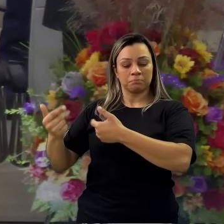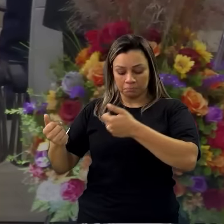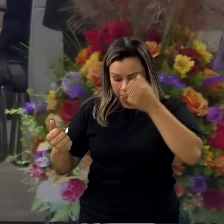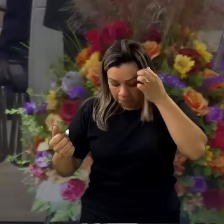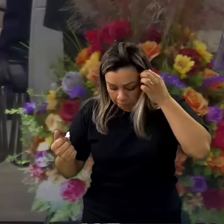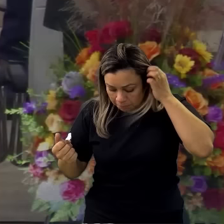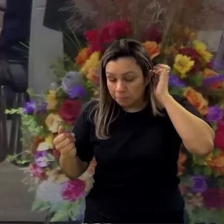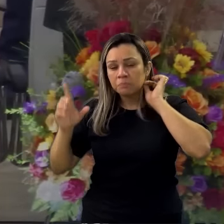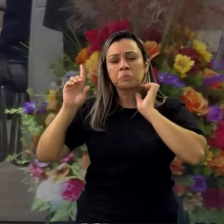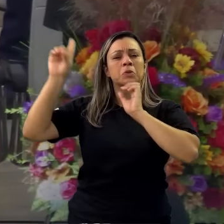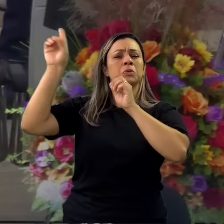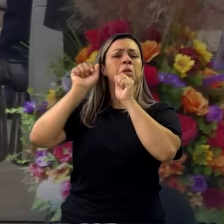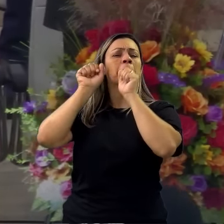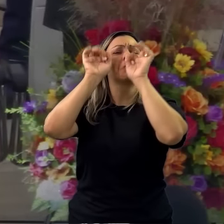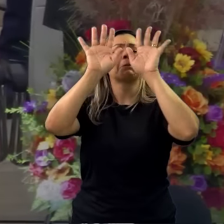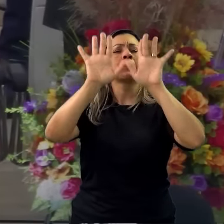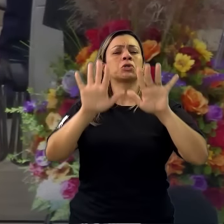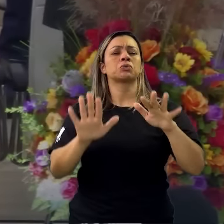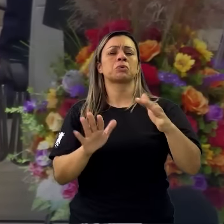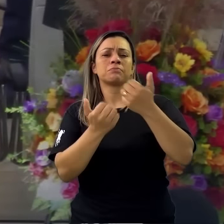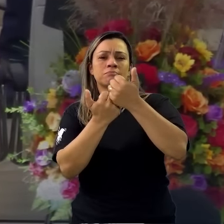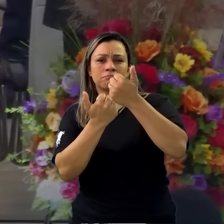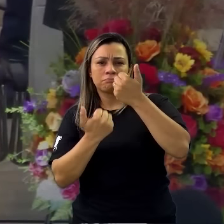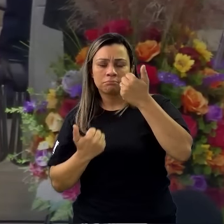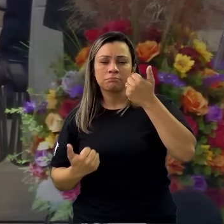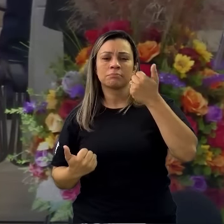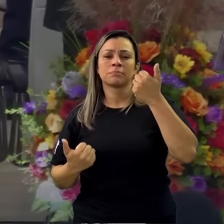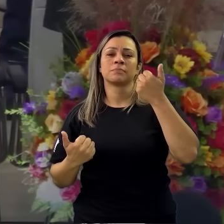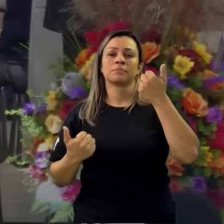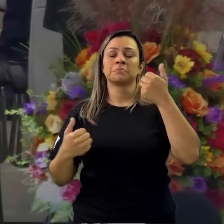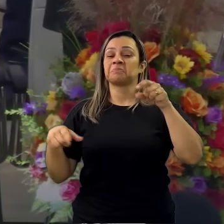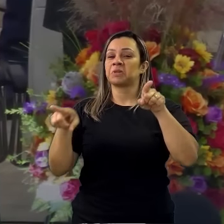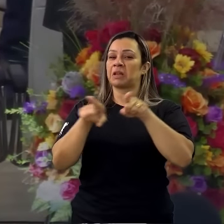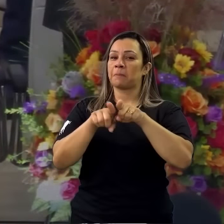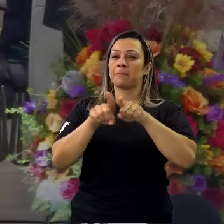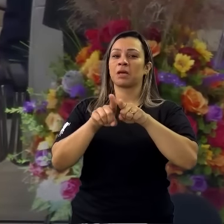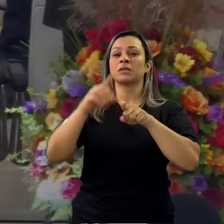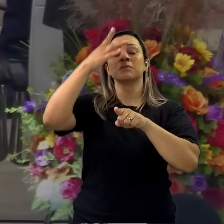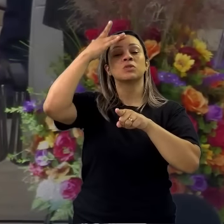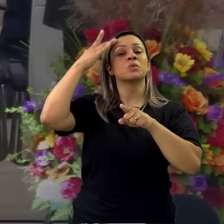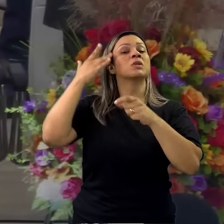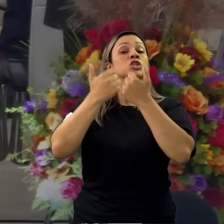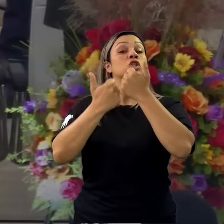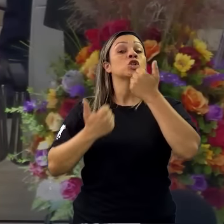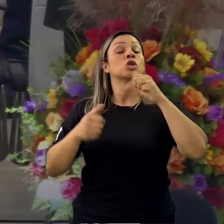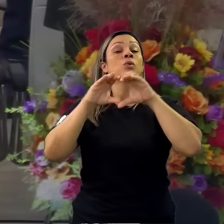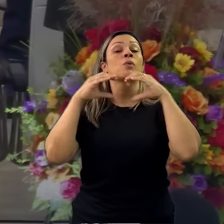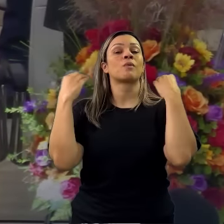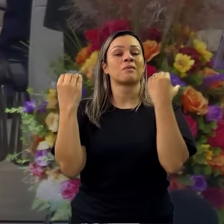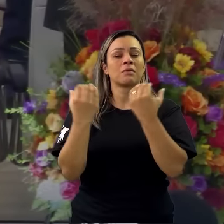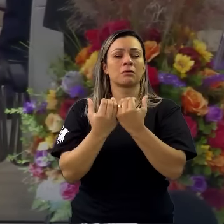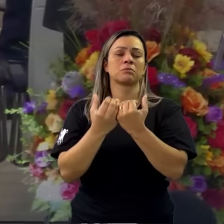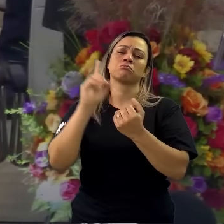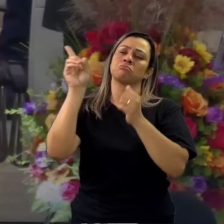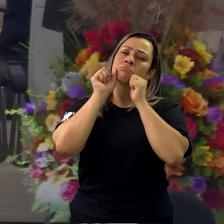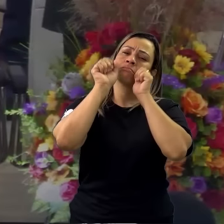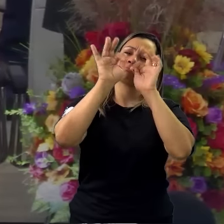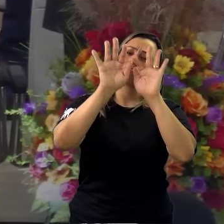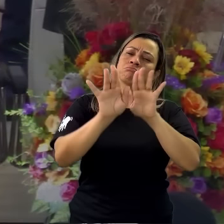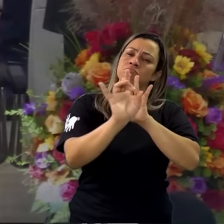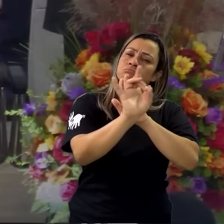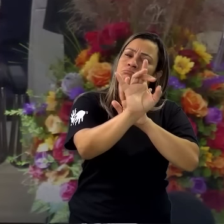abençoando a toda a diretoria do ministério os nossos irmãos diretores do Conan que Deus continue prosperando a cada um e